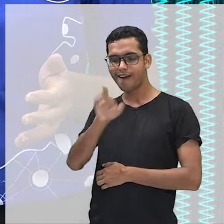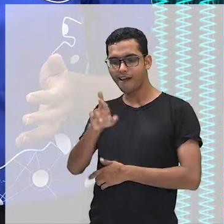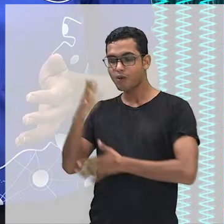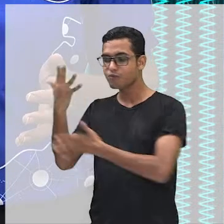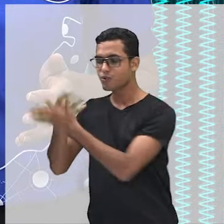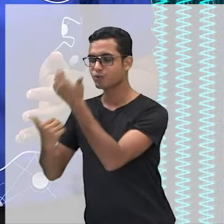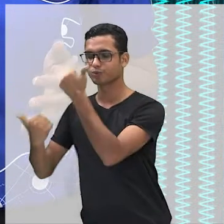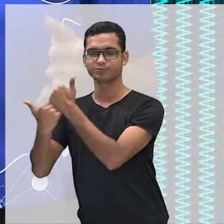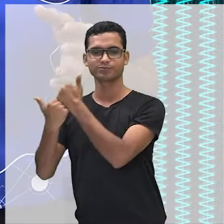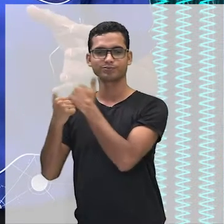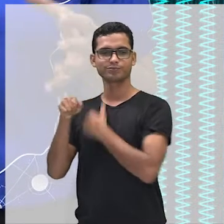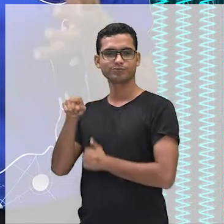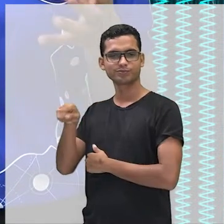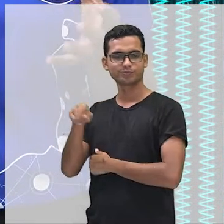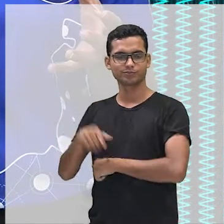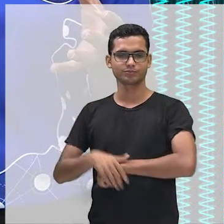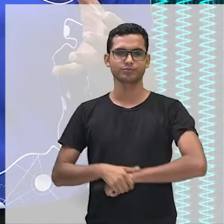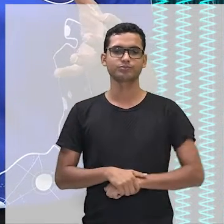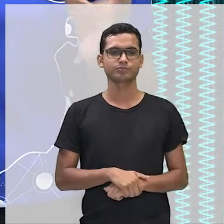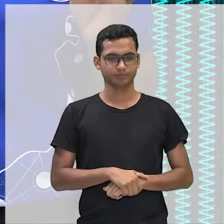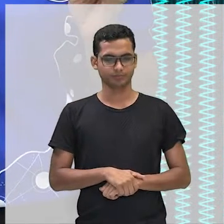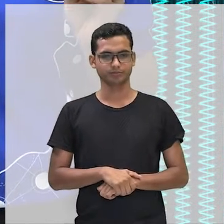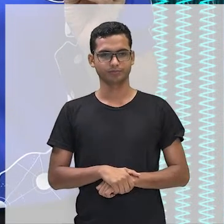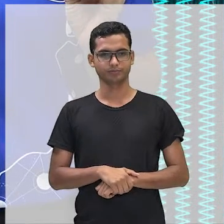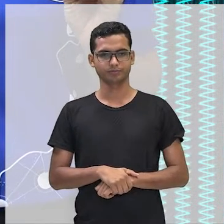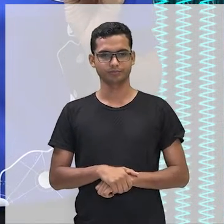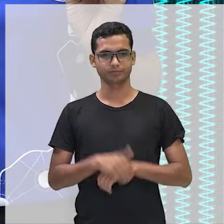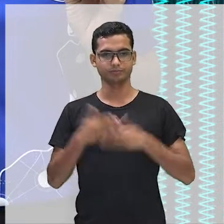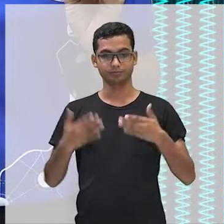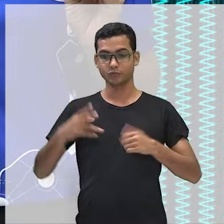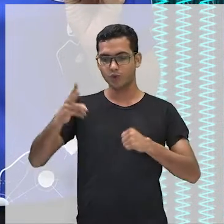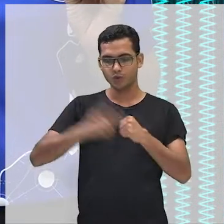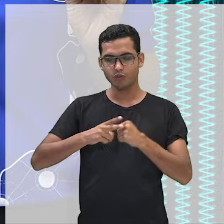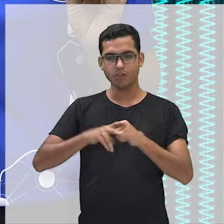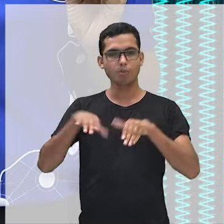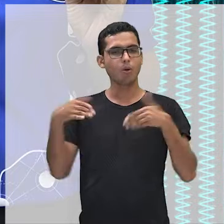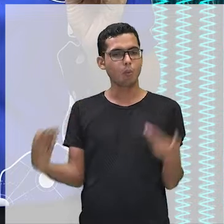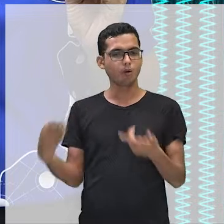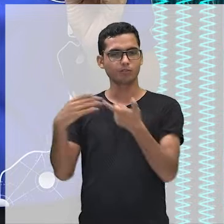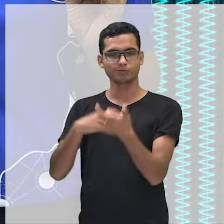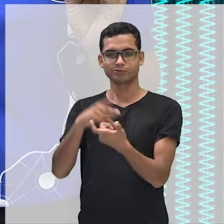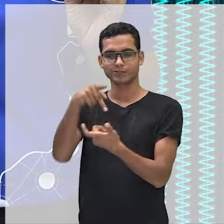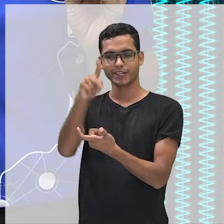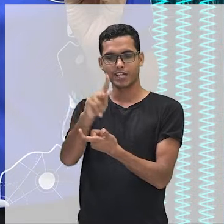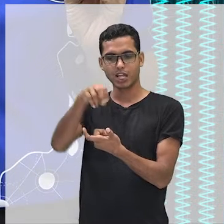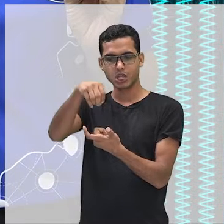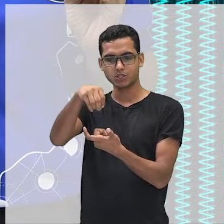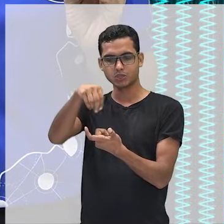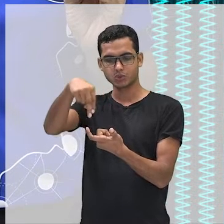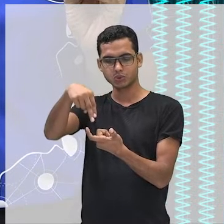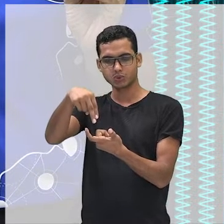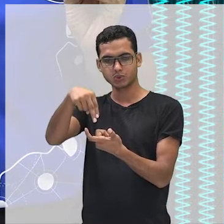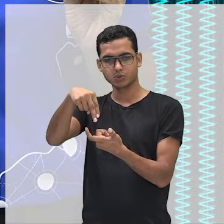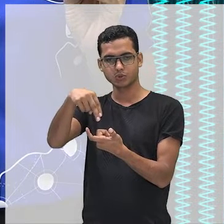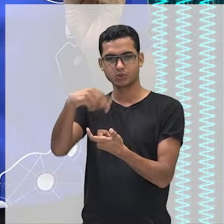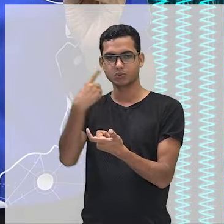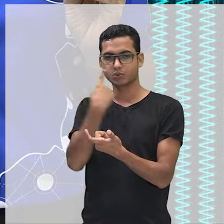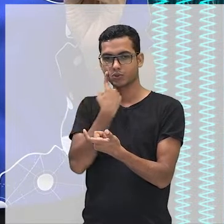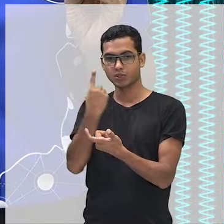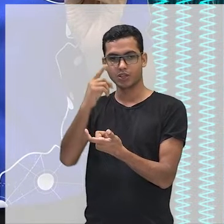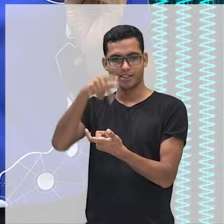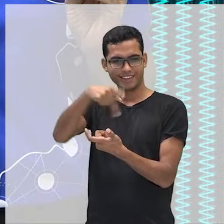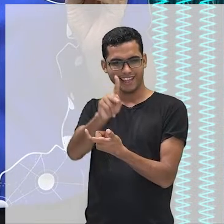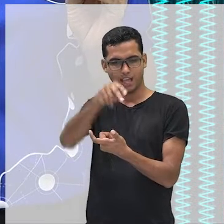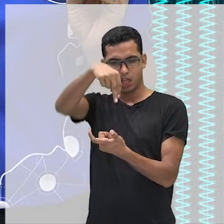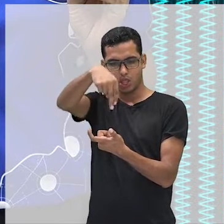people. O verbo conhecer, saber. Então, eu substituí o nome Victoria pelo object pronoun,